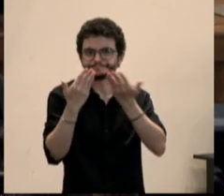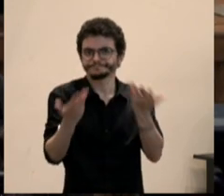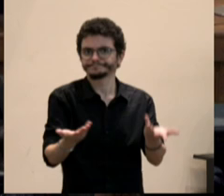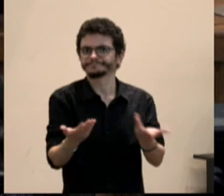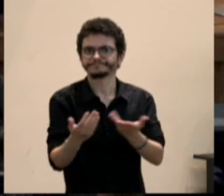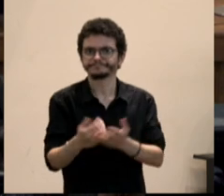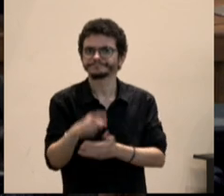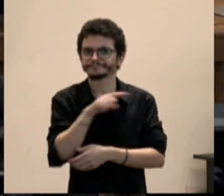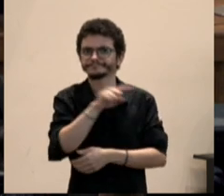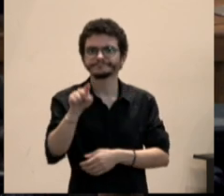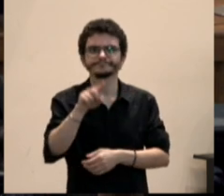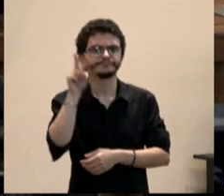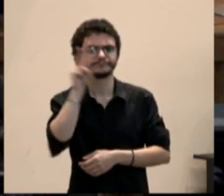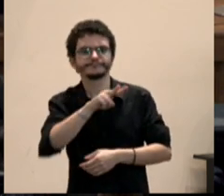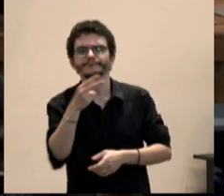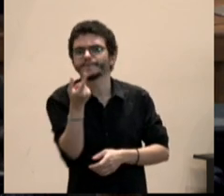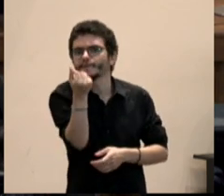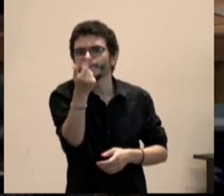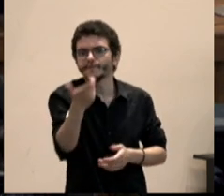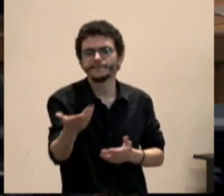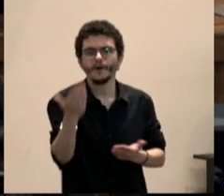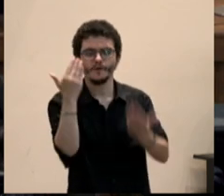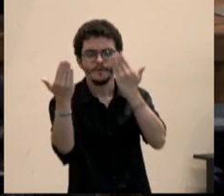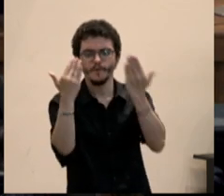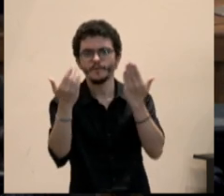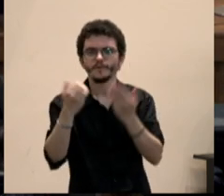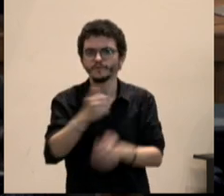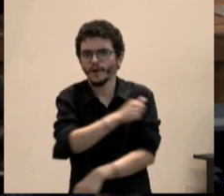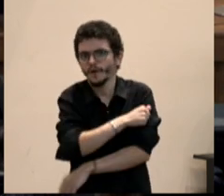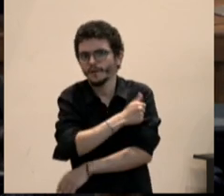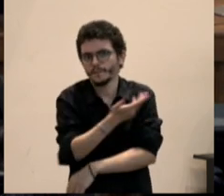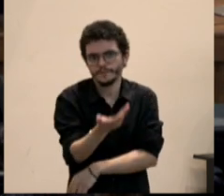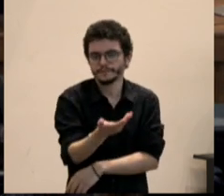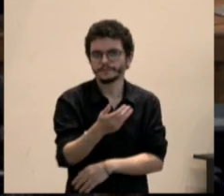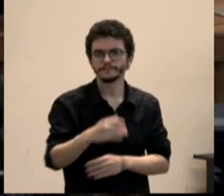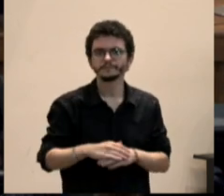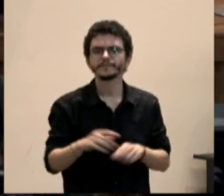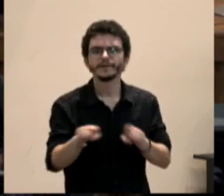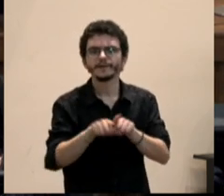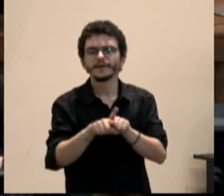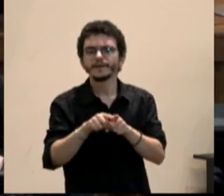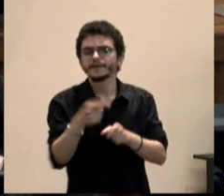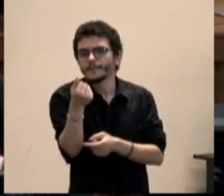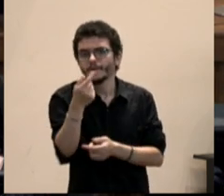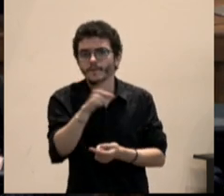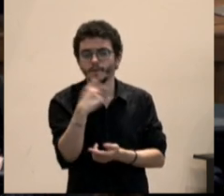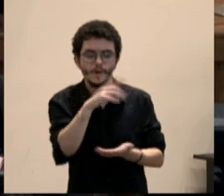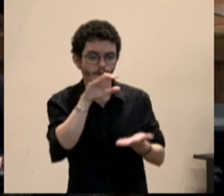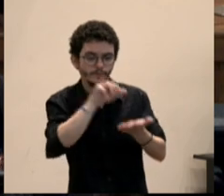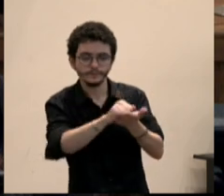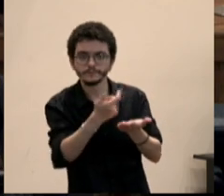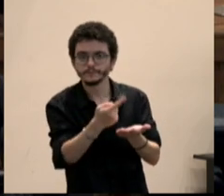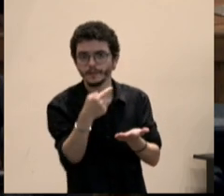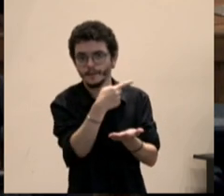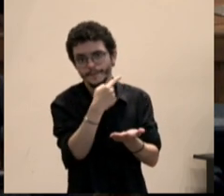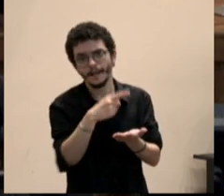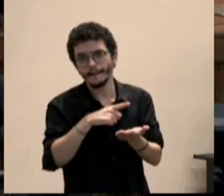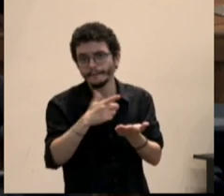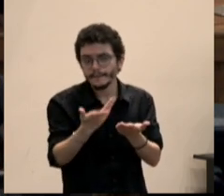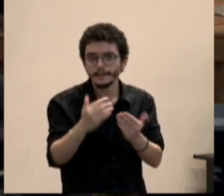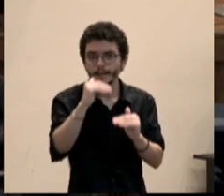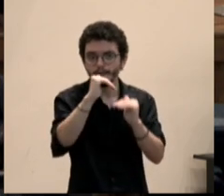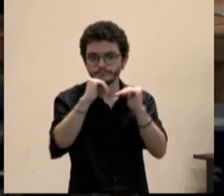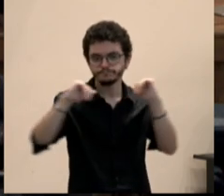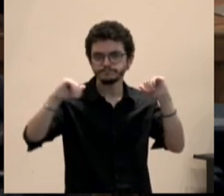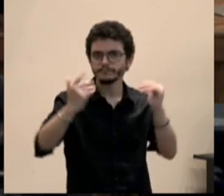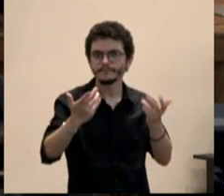Vocês viram os valores lá para o estudante? E os valores que nós aplicamos e a distância que a gente está deles. Aí quer comparar a gente